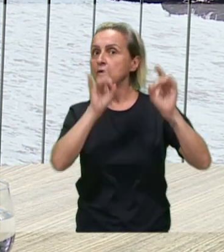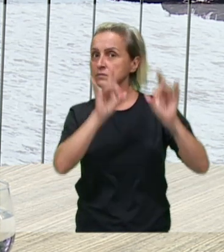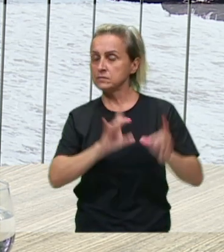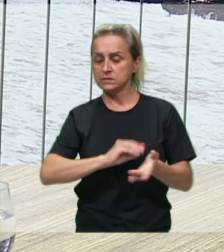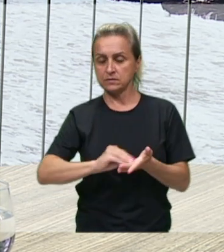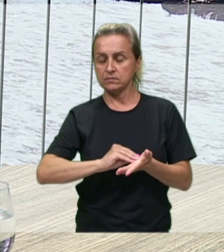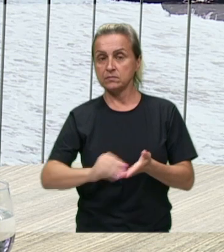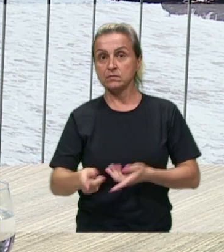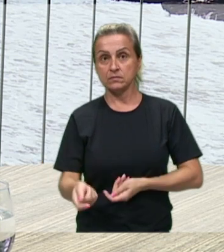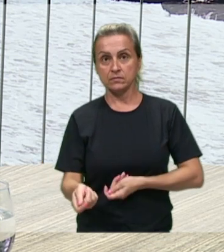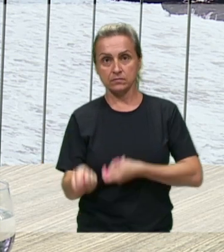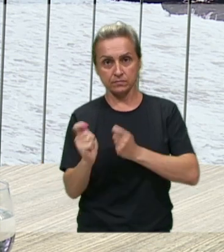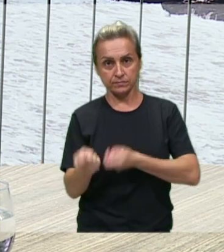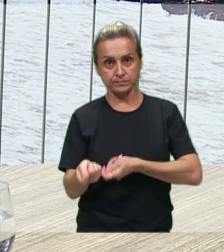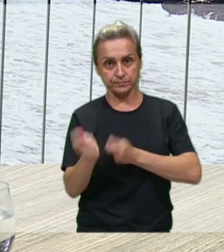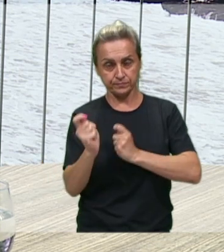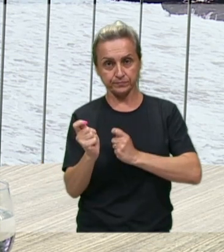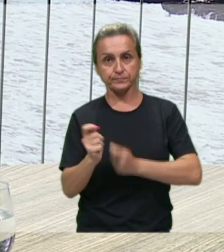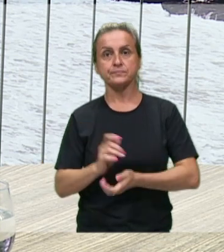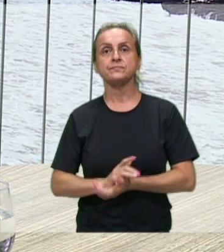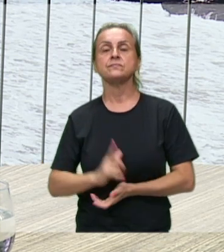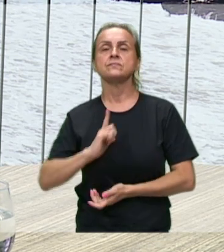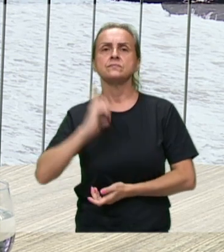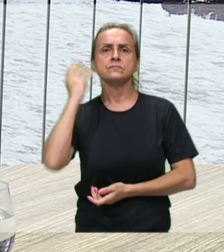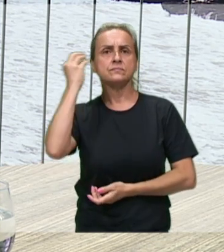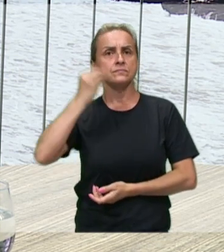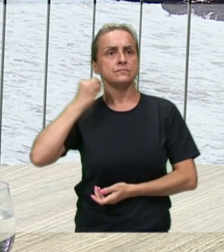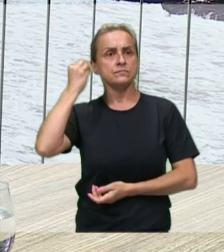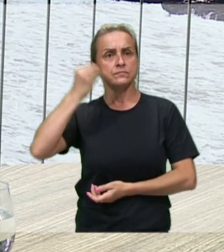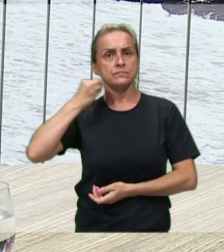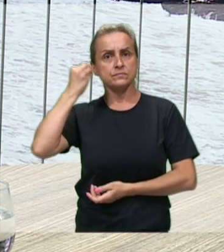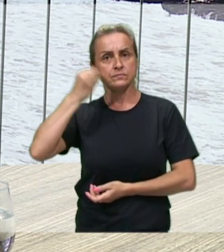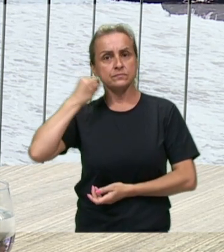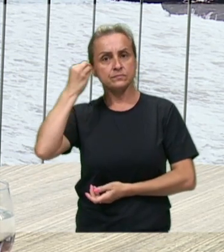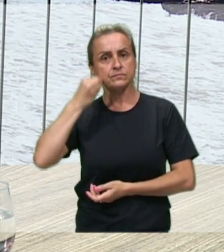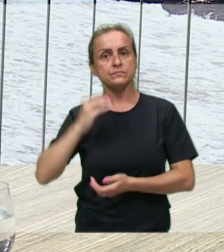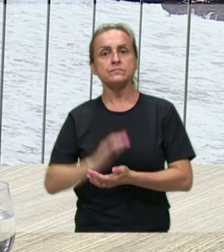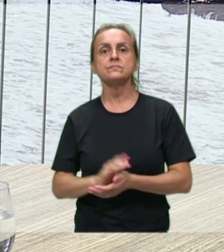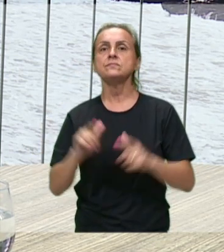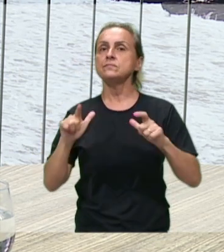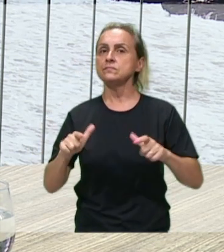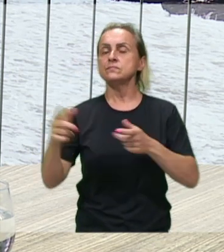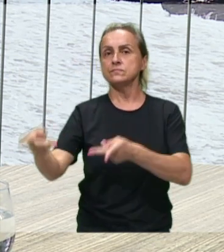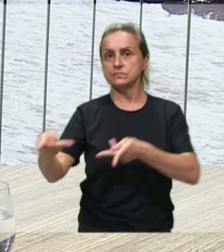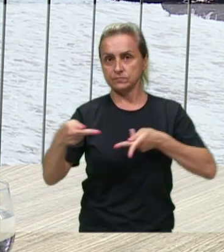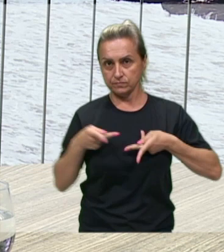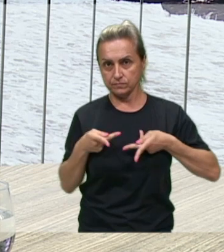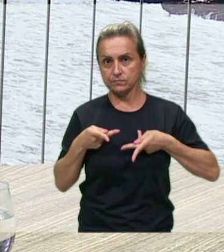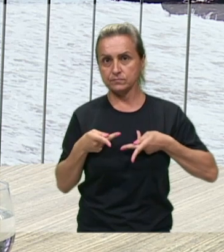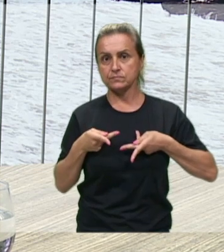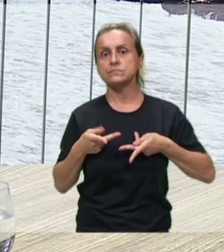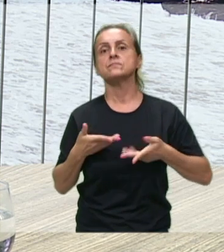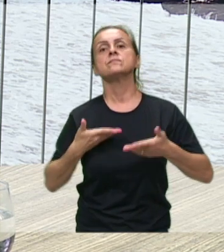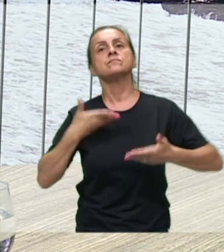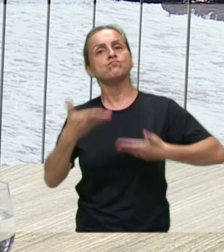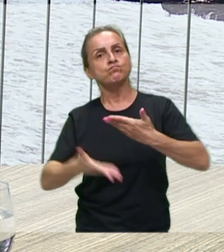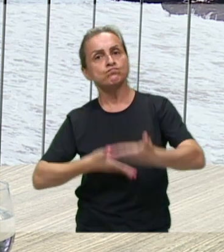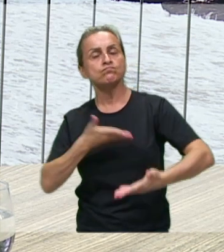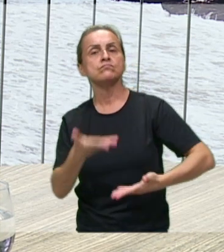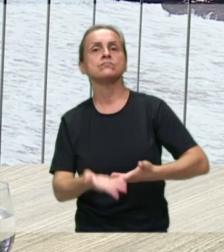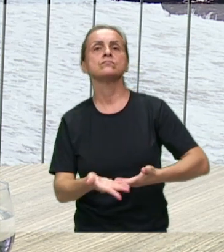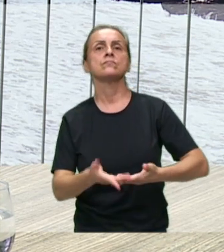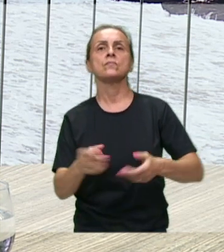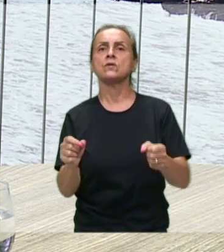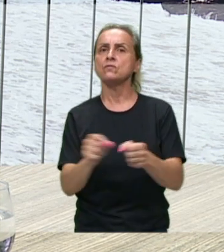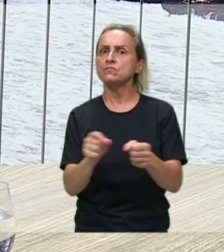Pesca. A gente teve, pela experiência que eu tinha no setor, ele me convidou, compartilhei, fizemos